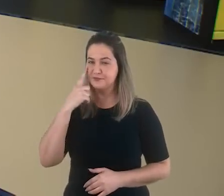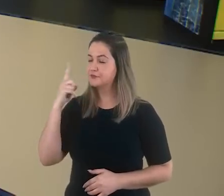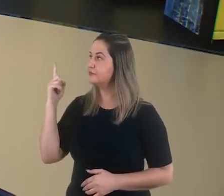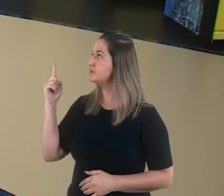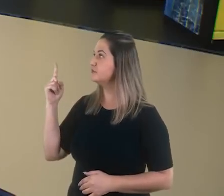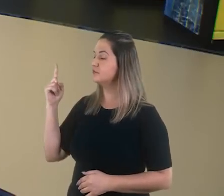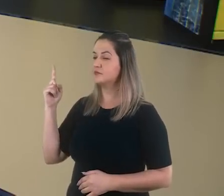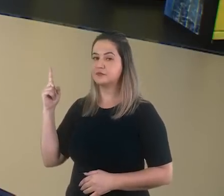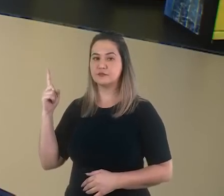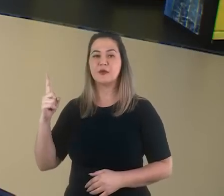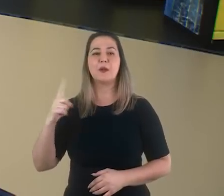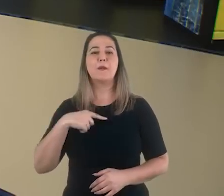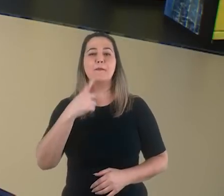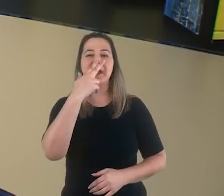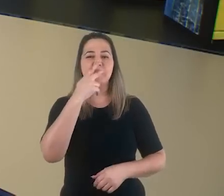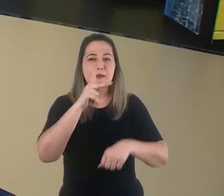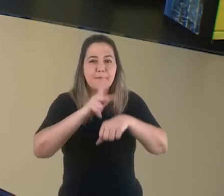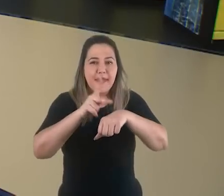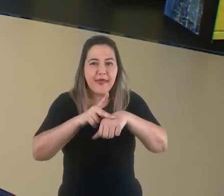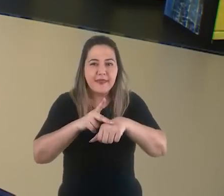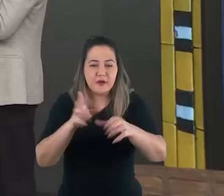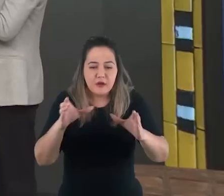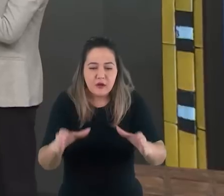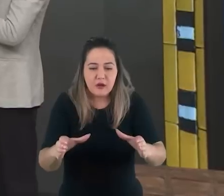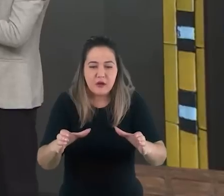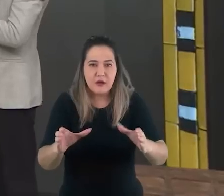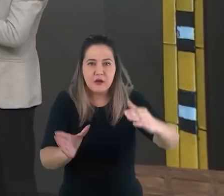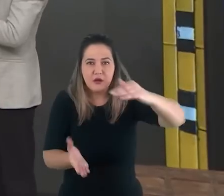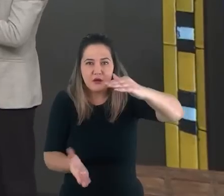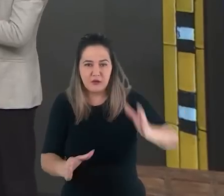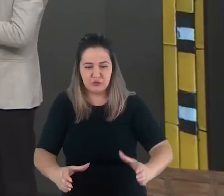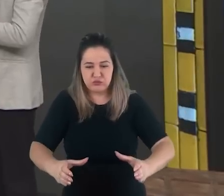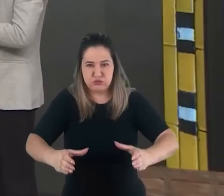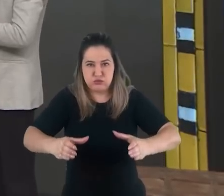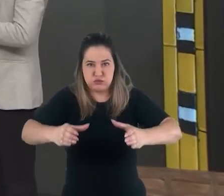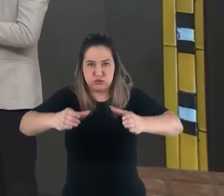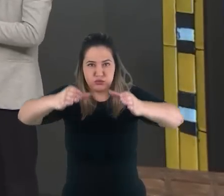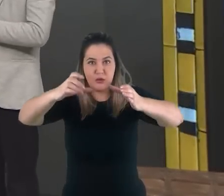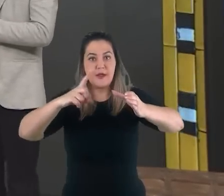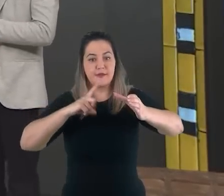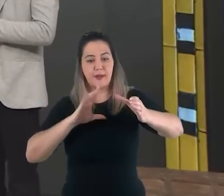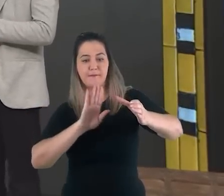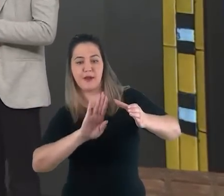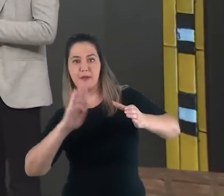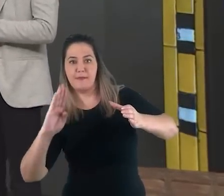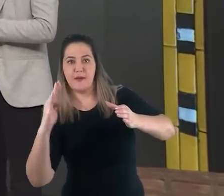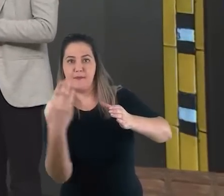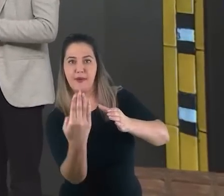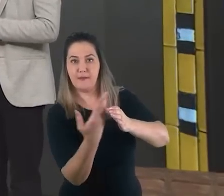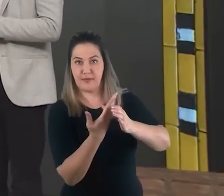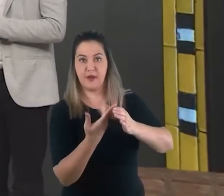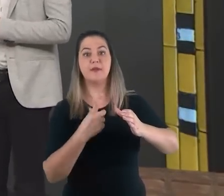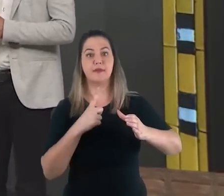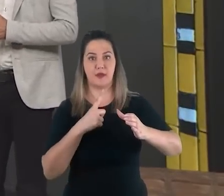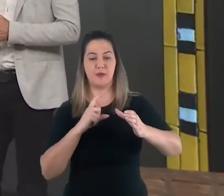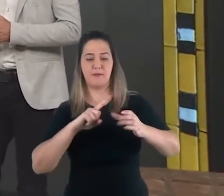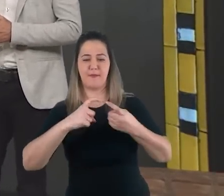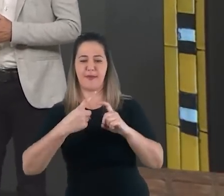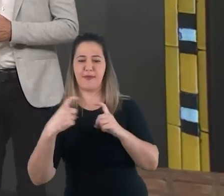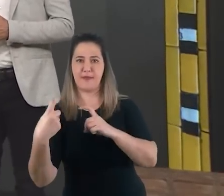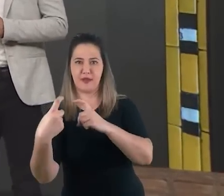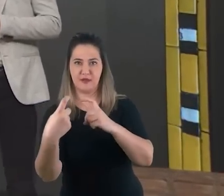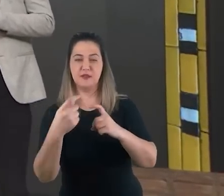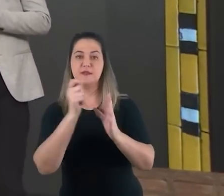que ela tem a forma de um retângulo e ela está escrita nos 4 cantos ali, nos 4 cantos. Esta